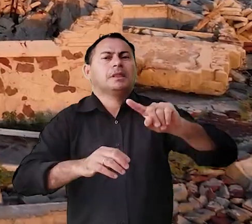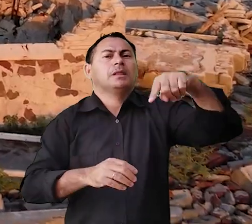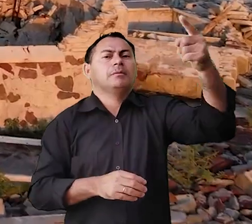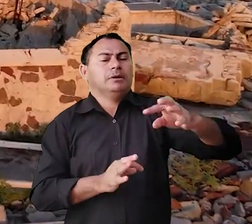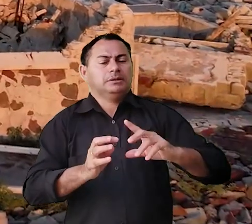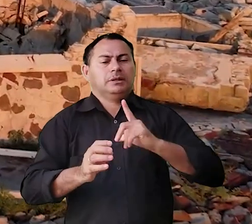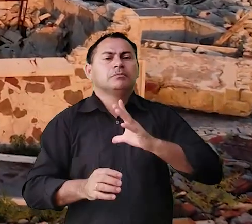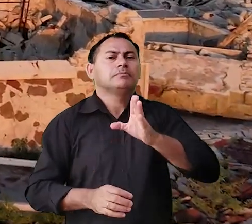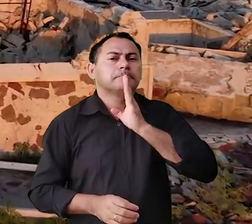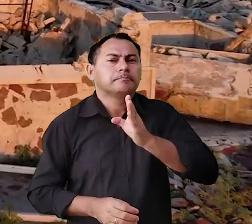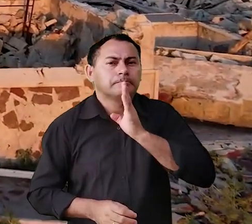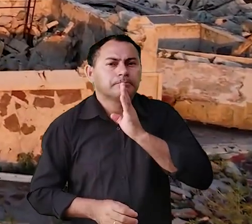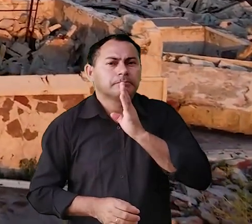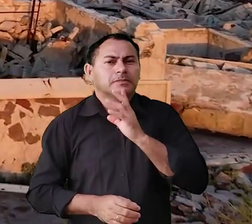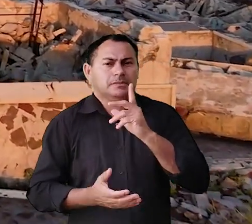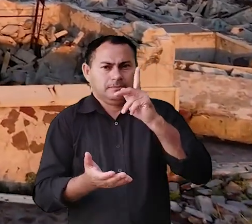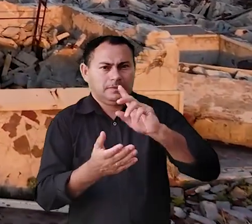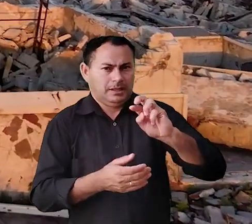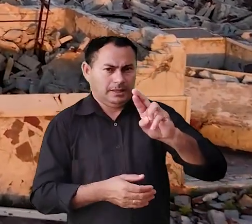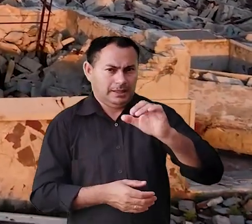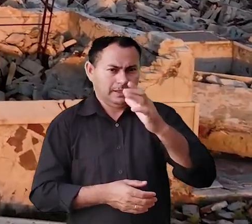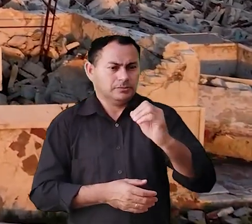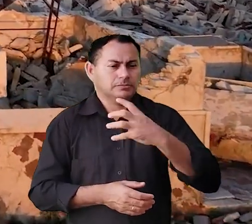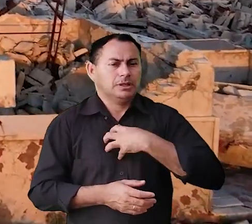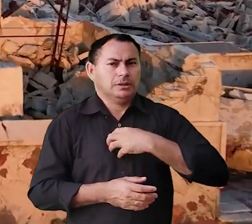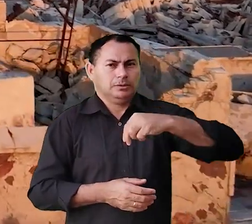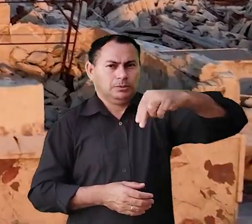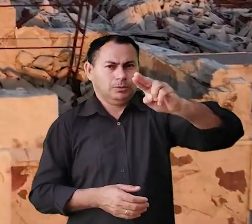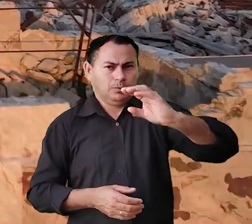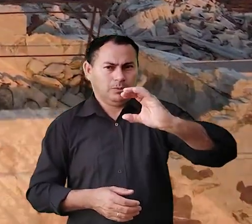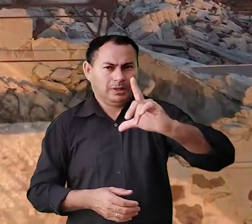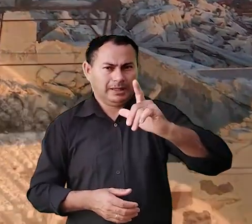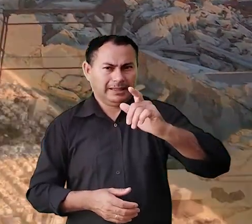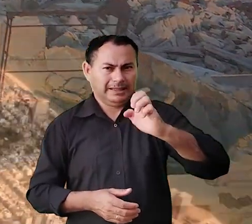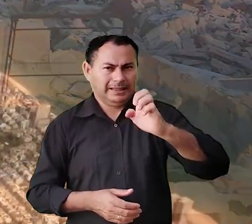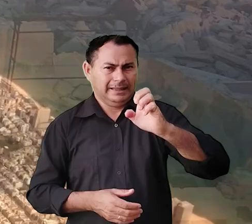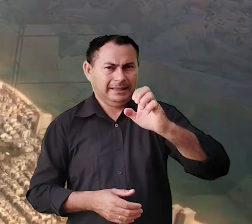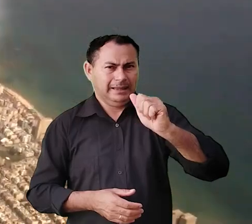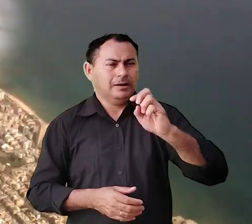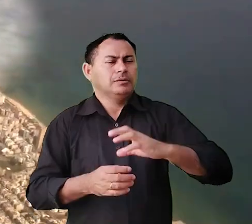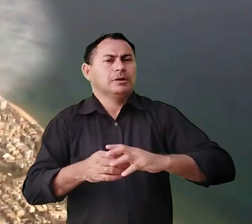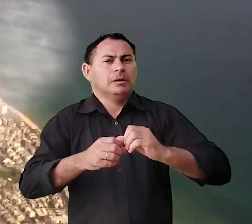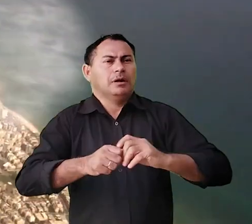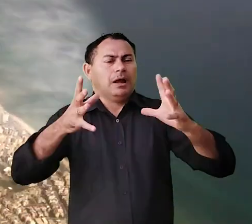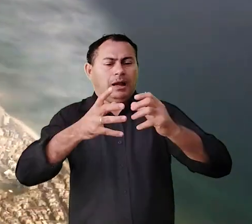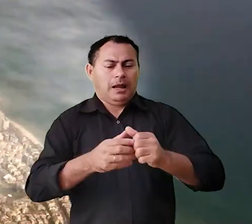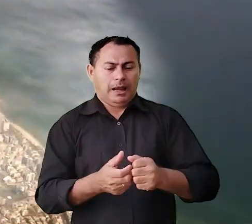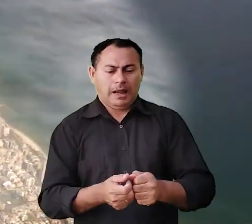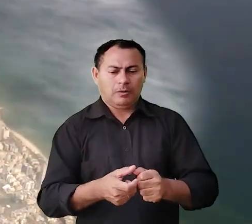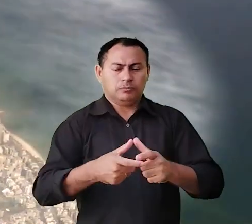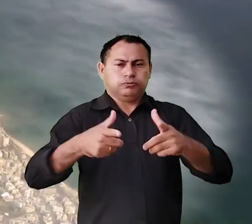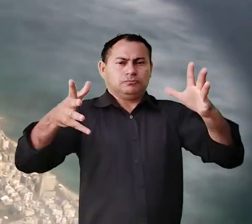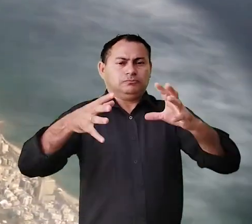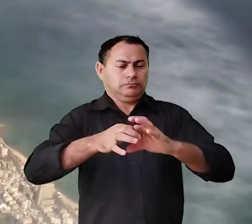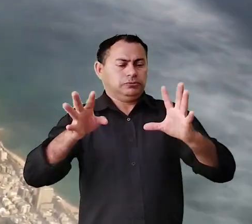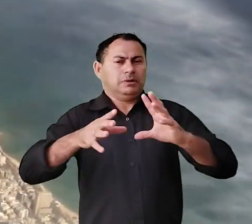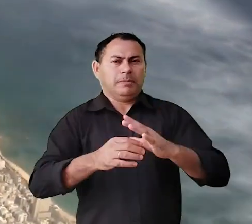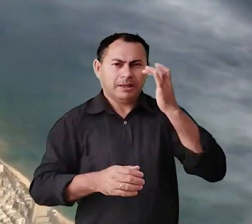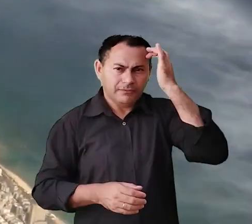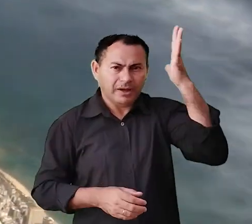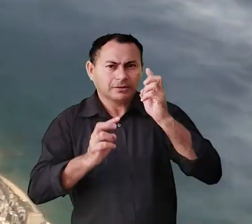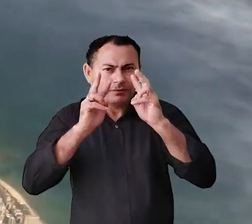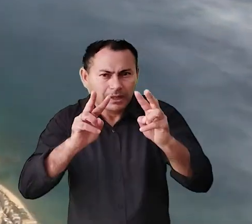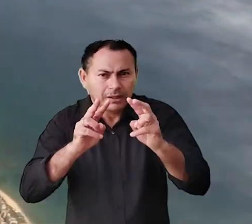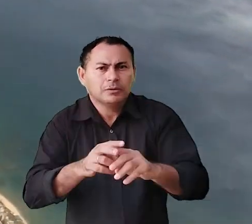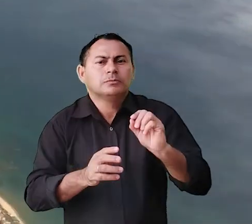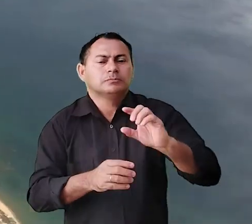dissolvido. Depois que tomamos conhecimento da reação termonuclear e do que seria a detonação de uma arma desse tipo, fica mais